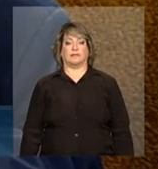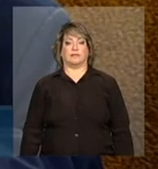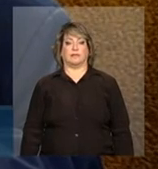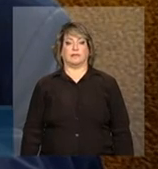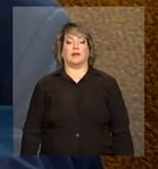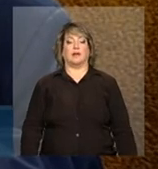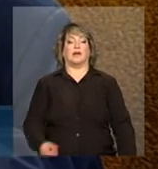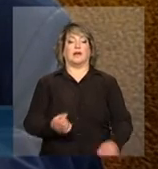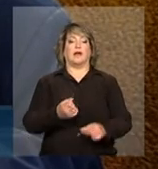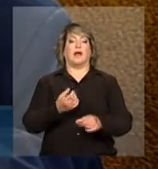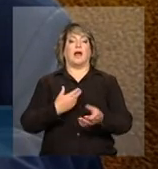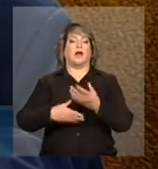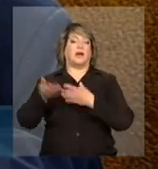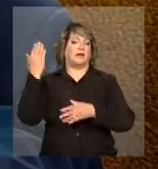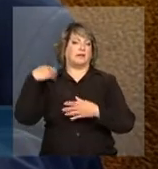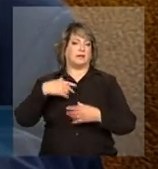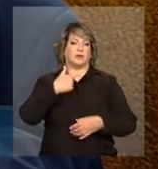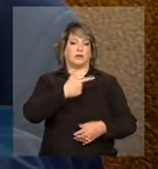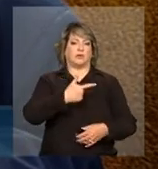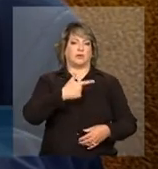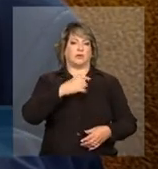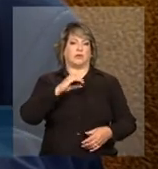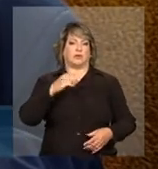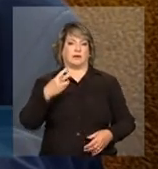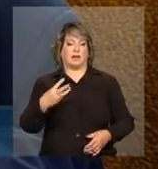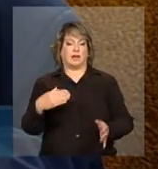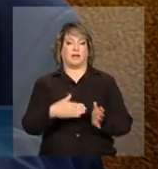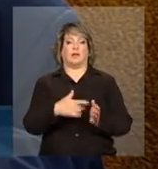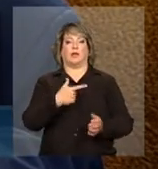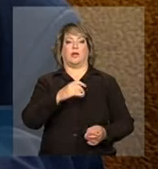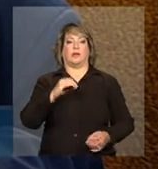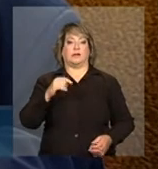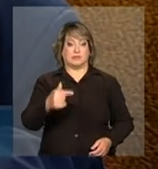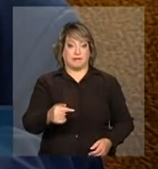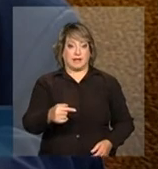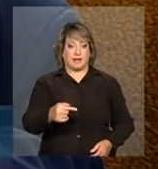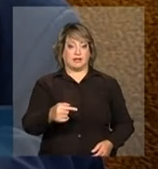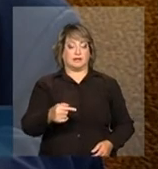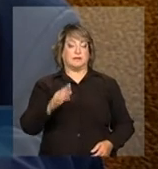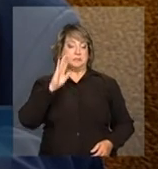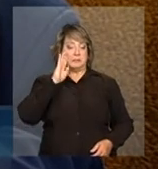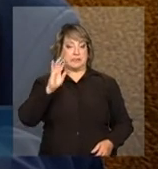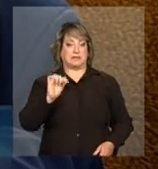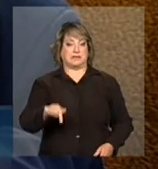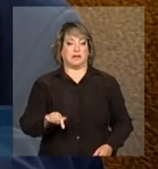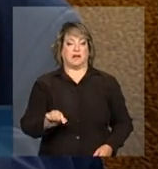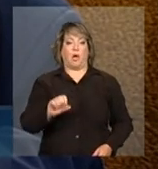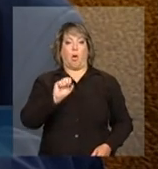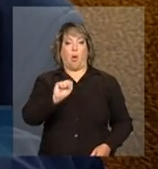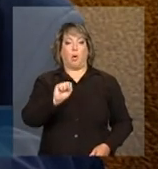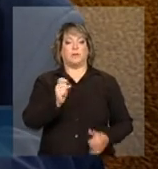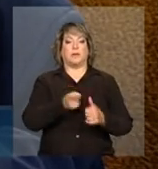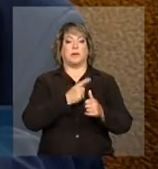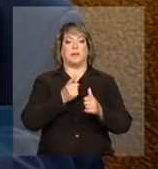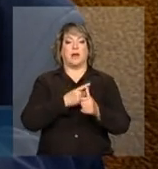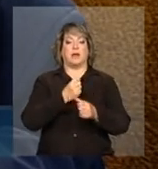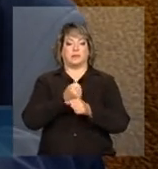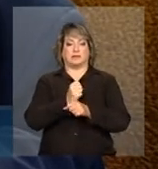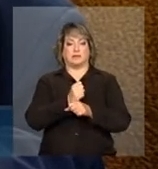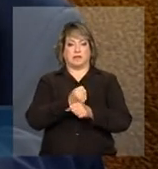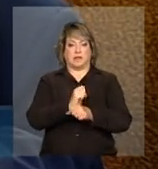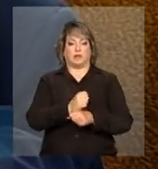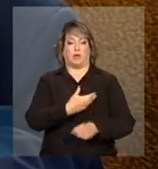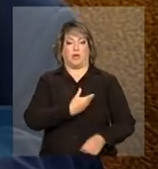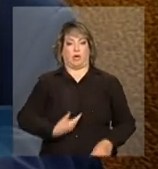nos anos de 2003 e 2007, particularmente, né, nos oito primeiros anos